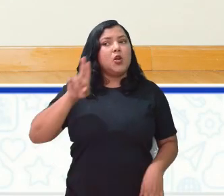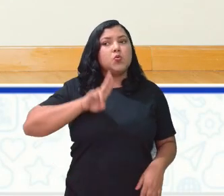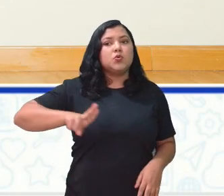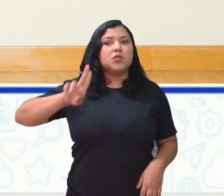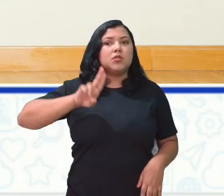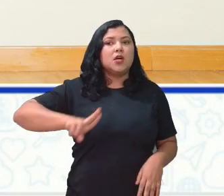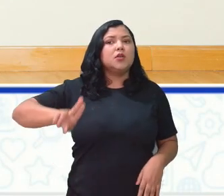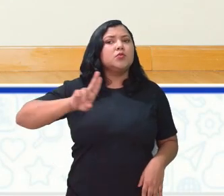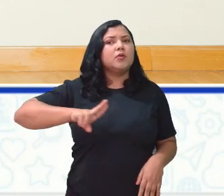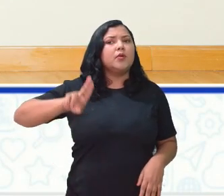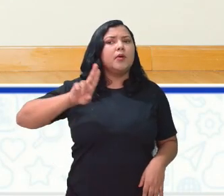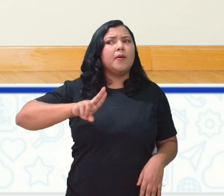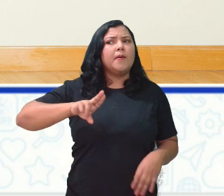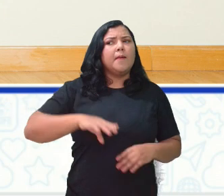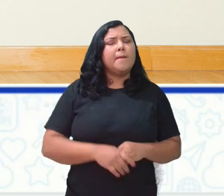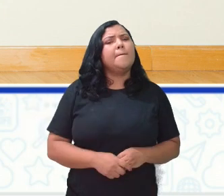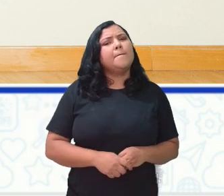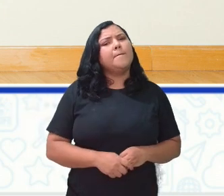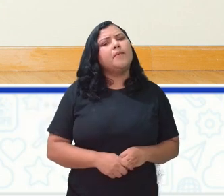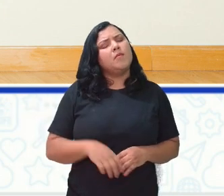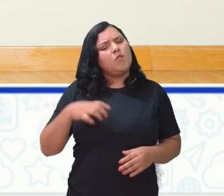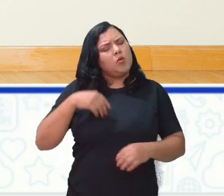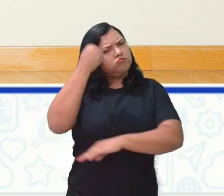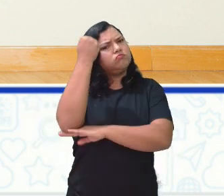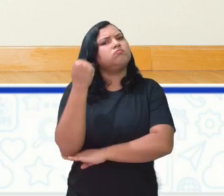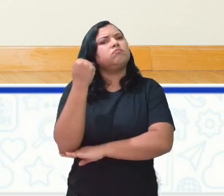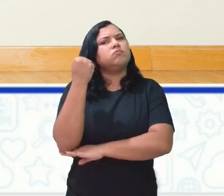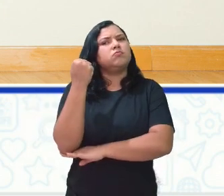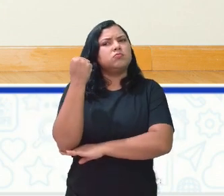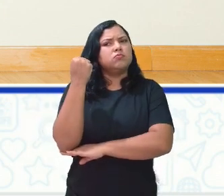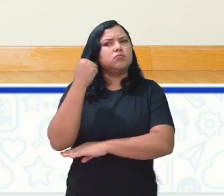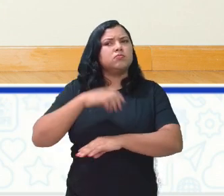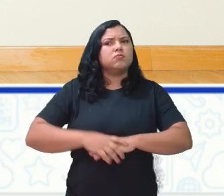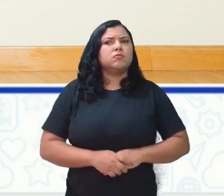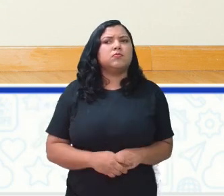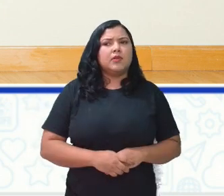usa quase como uma resistência, né? Como